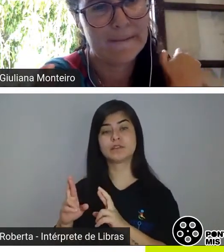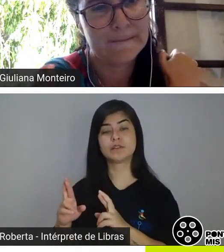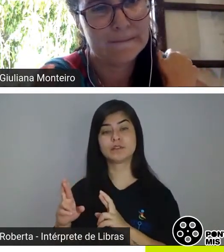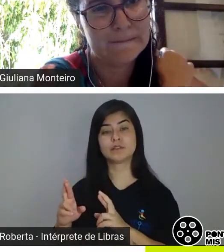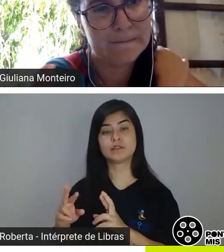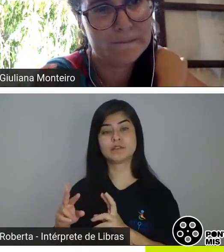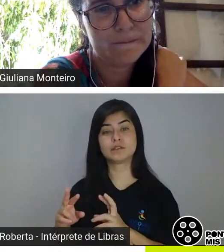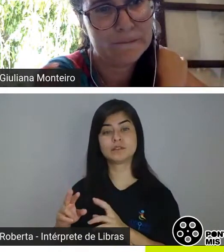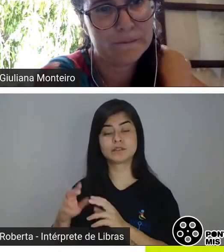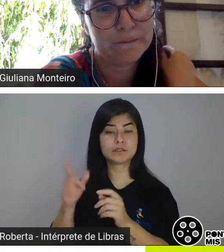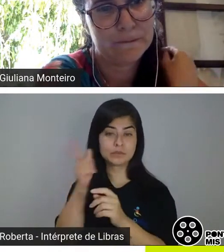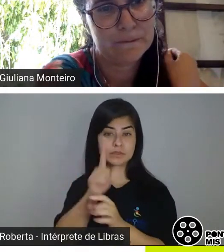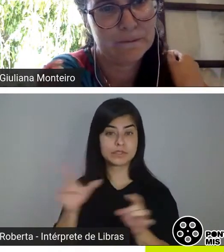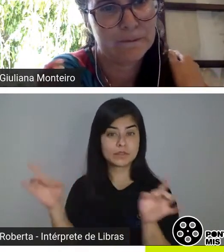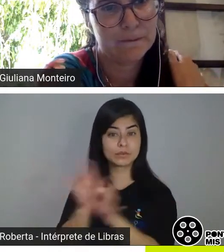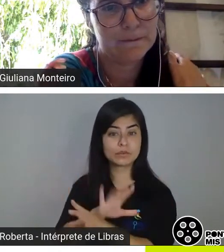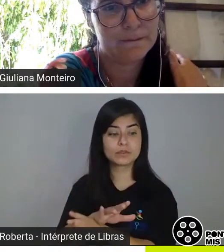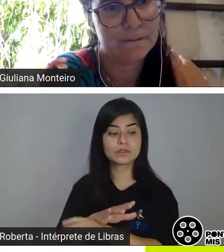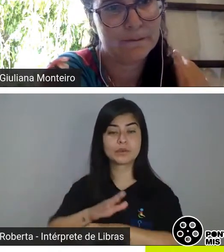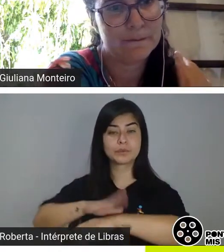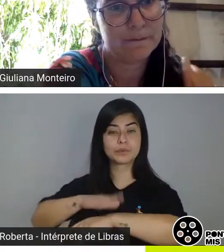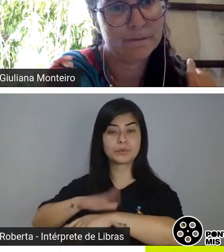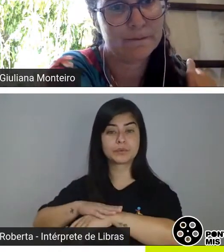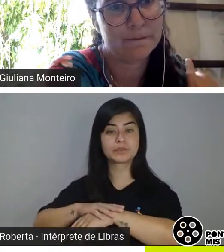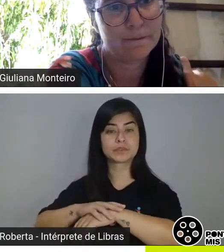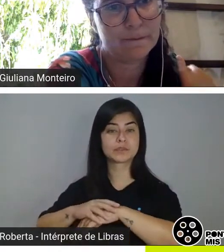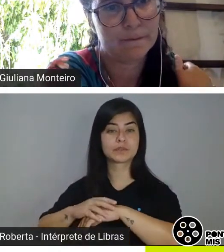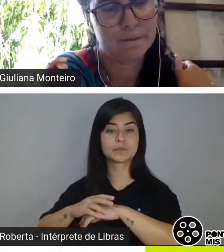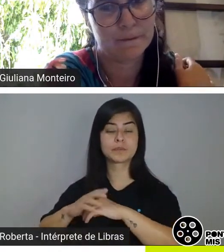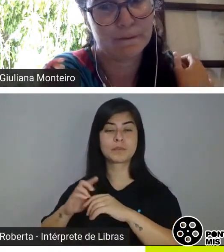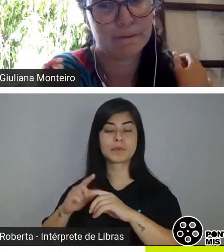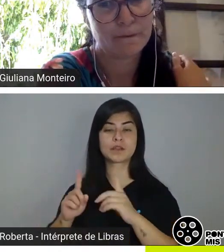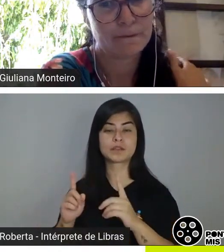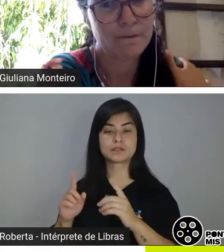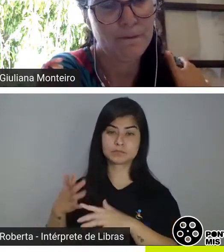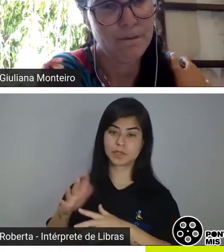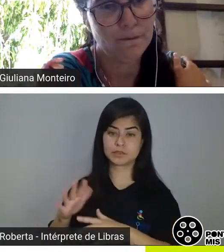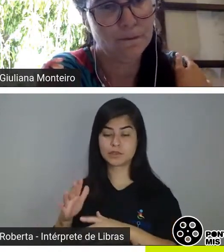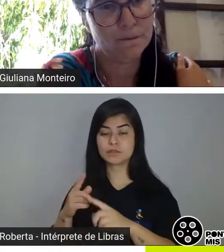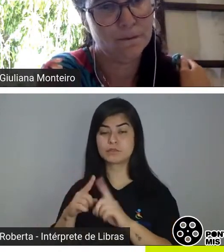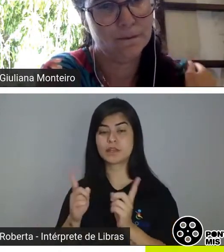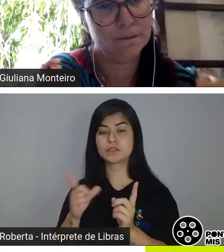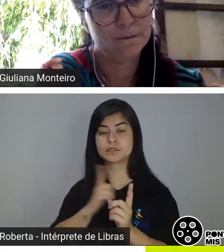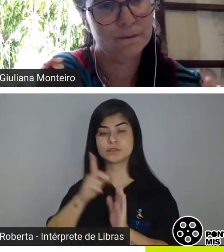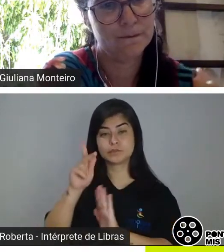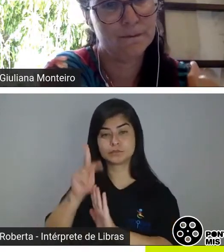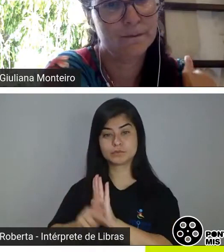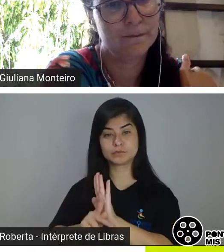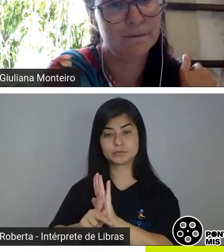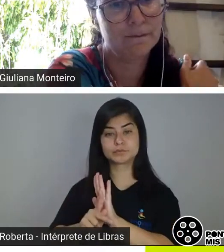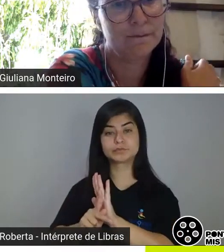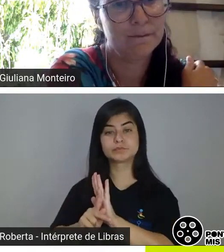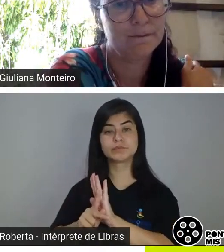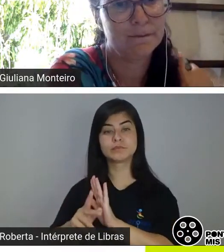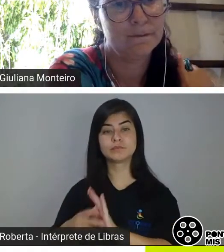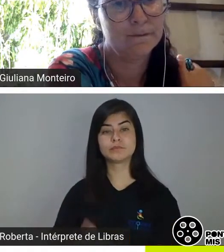que se concretizem em um tempo razoável. Um projeto que